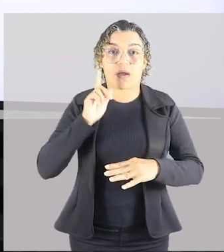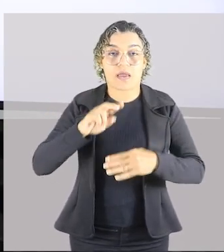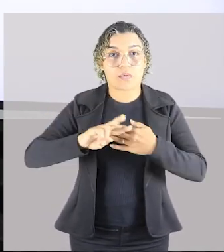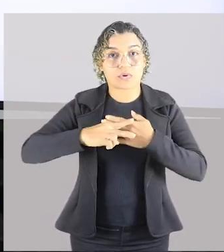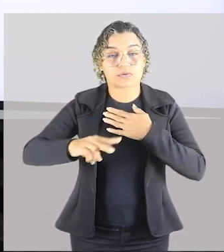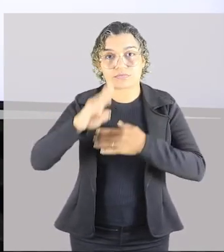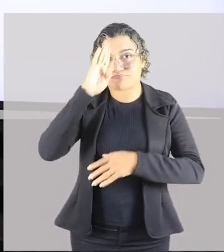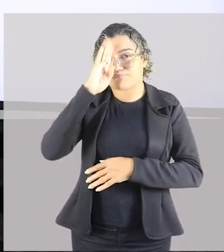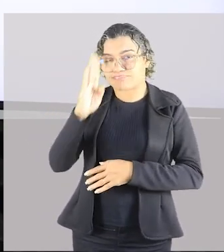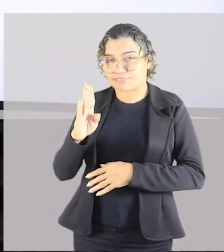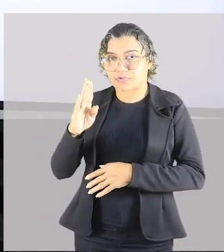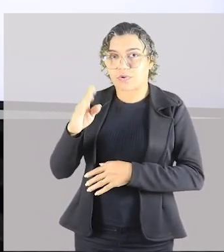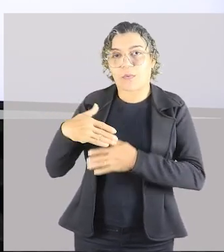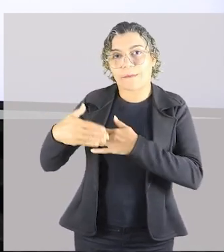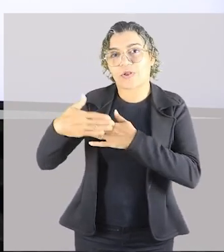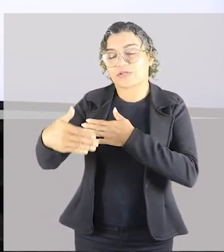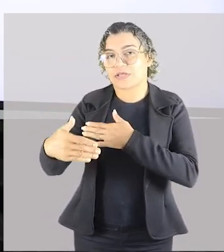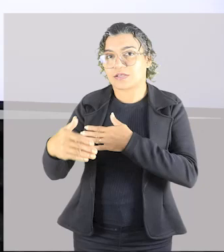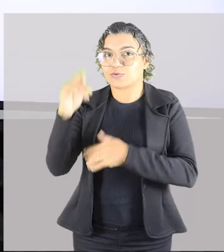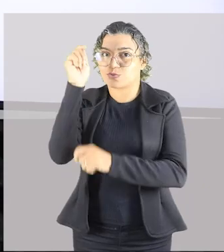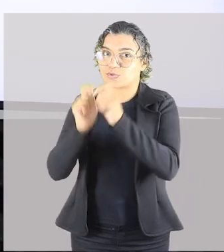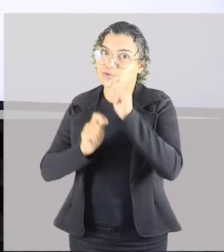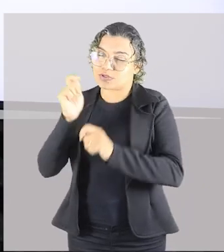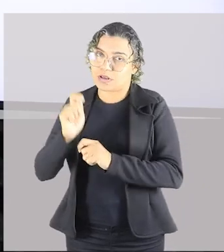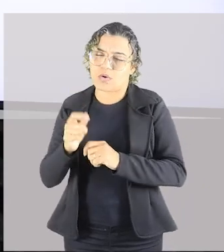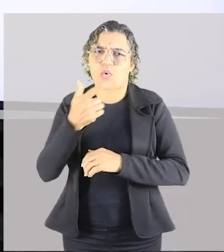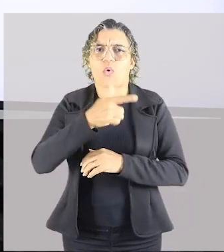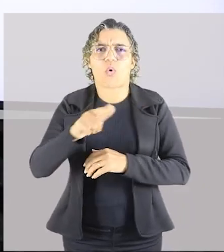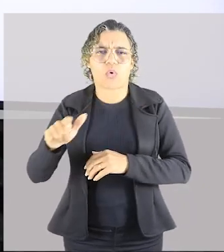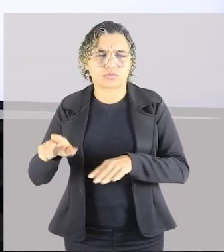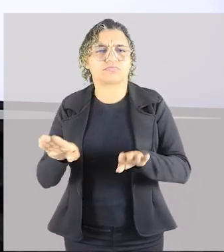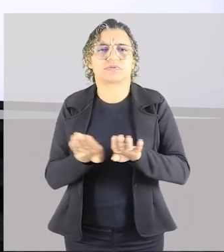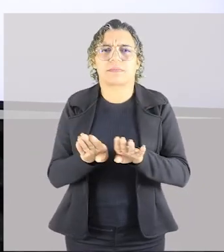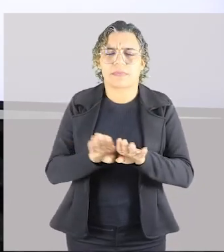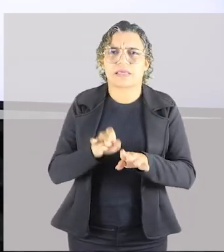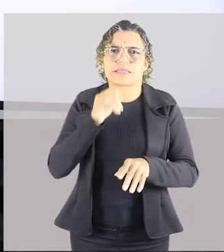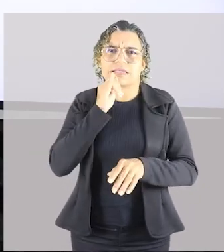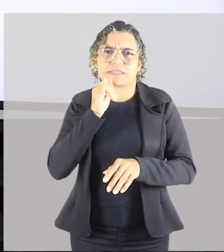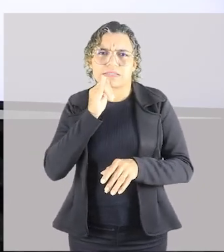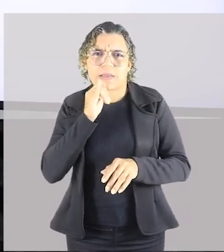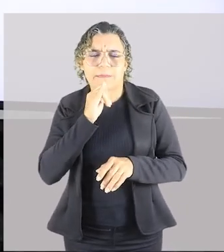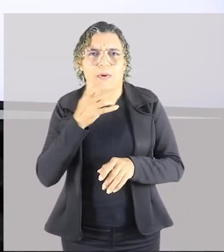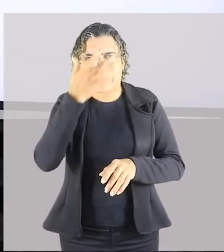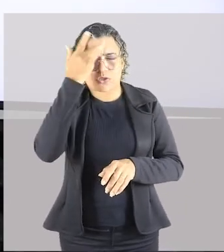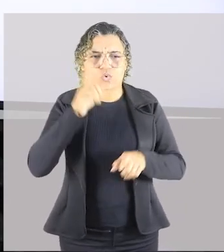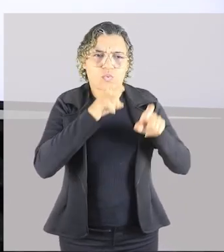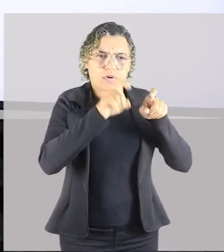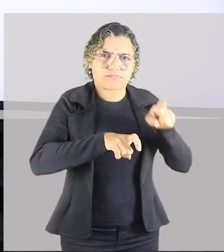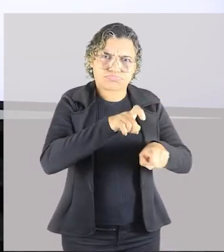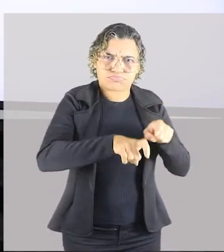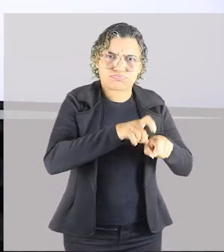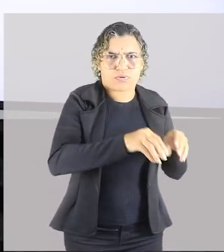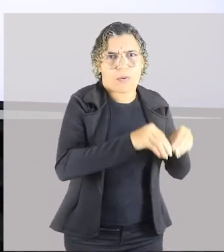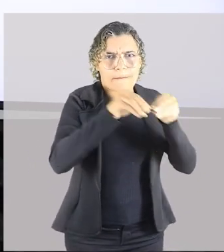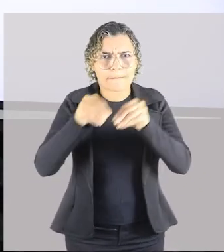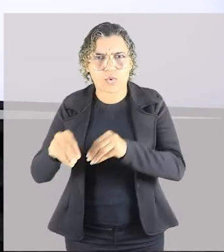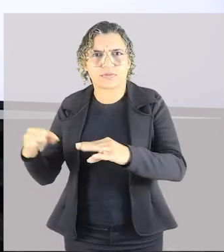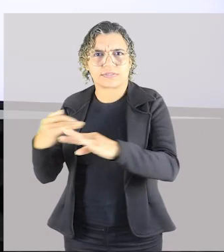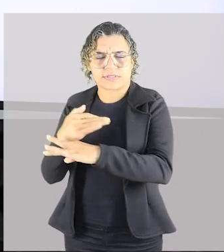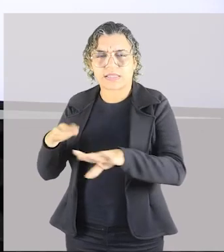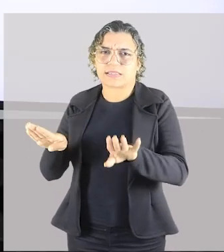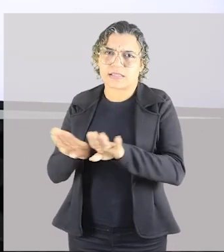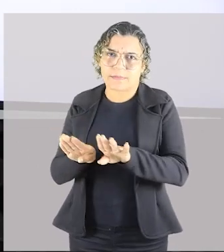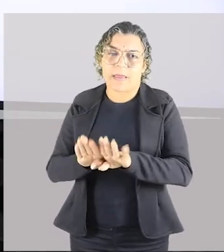direta do processo industrial, tá certo? Claro, outros fatores vão ser envolvidos, como o êxodo rural, mas o êxodo rural também será